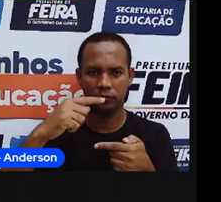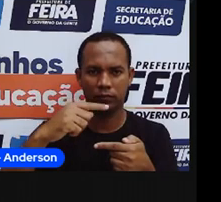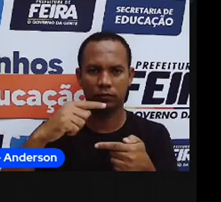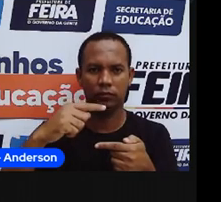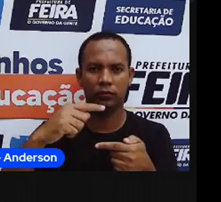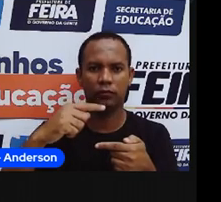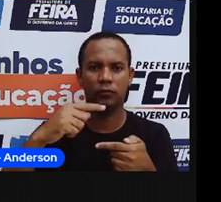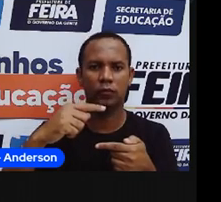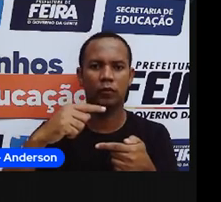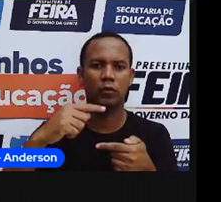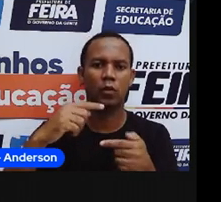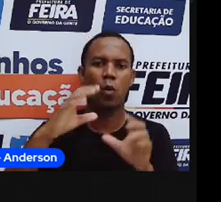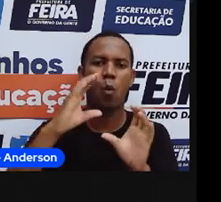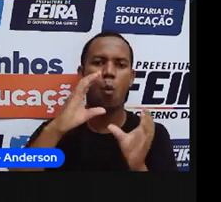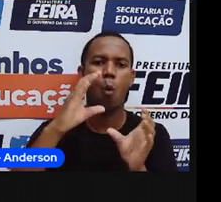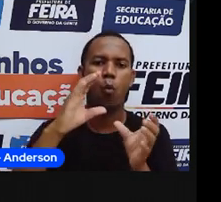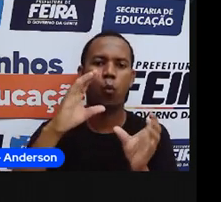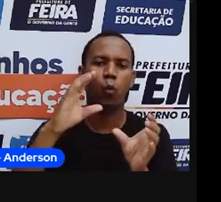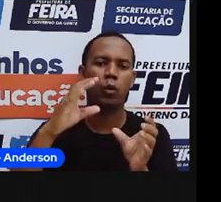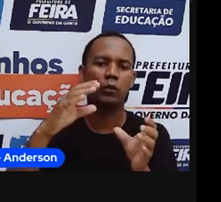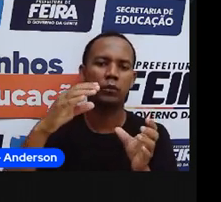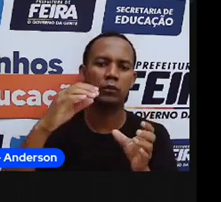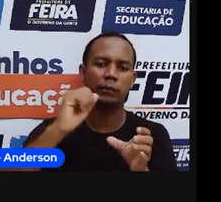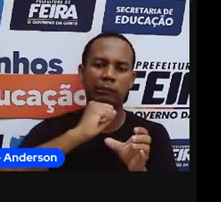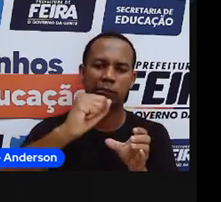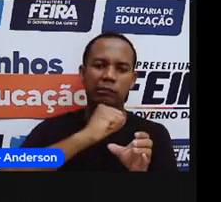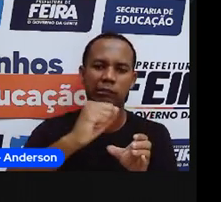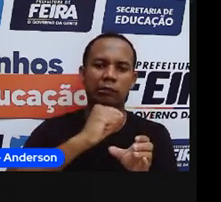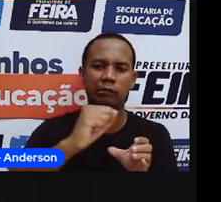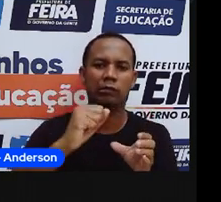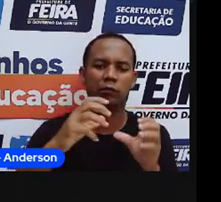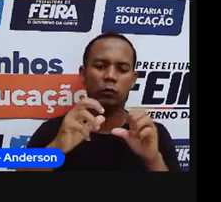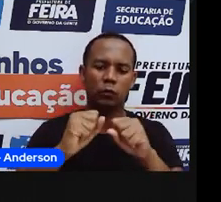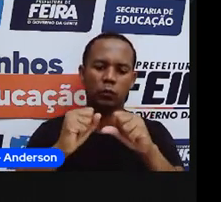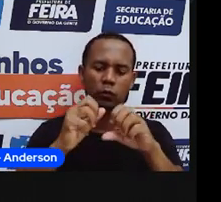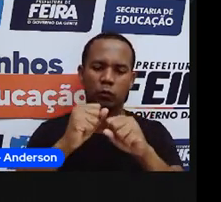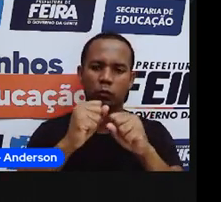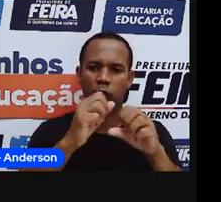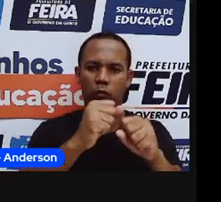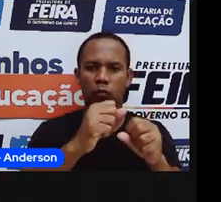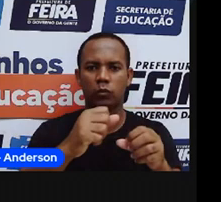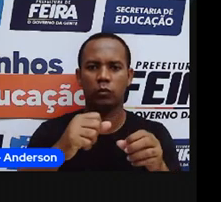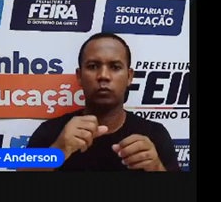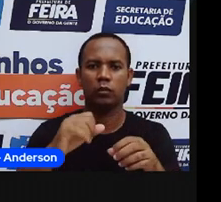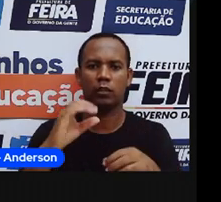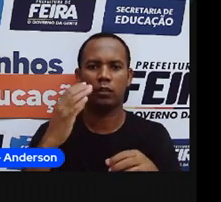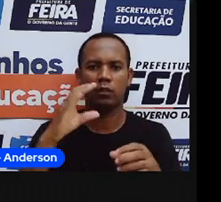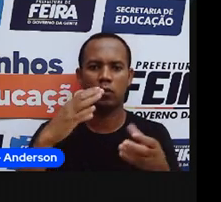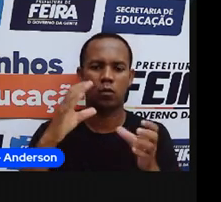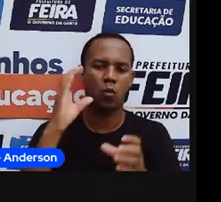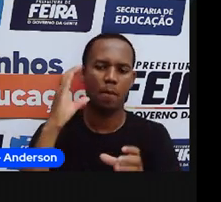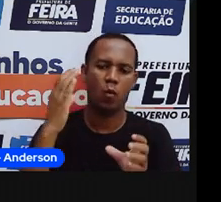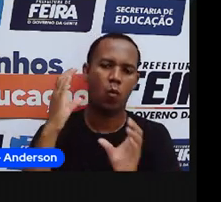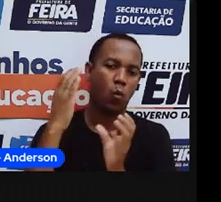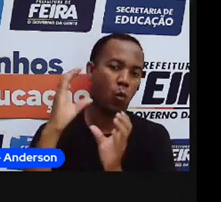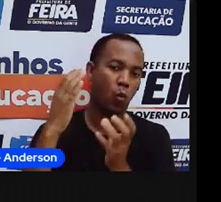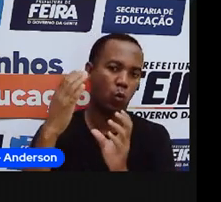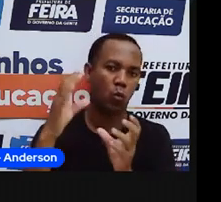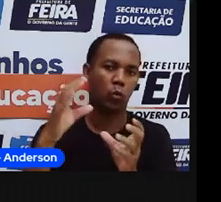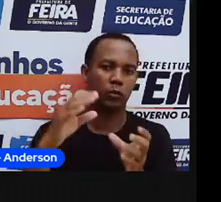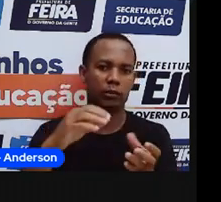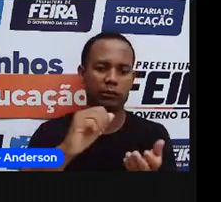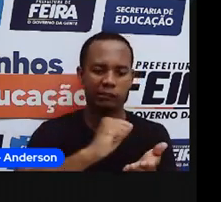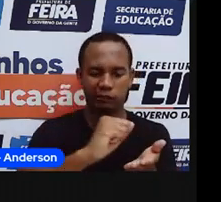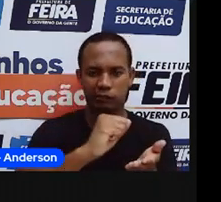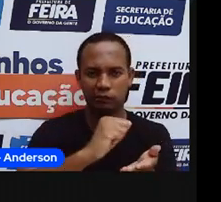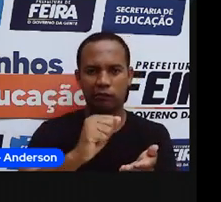gente olhar no fundo dele que você vai conseguir observar. A depender do copo. Todo copo vai ter a capacidade